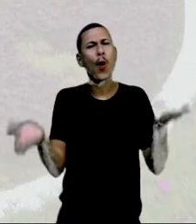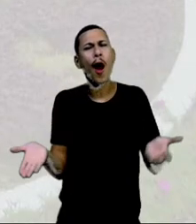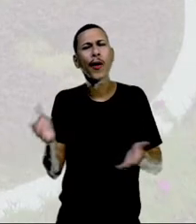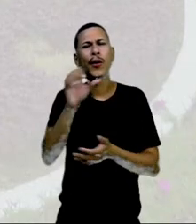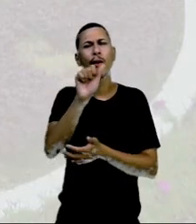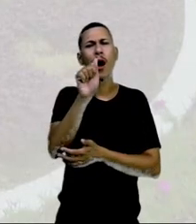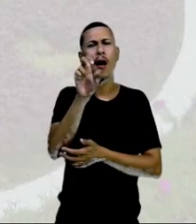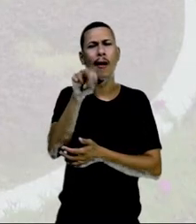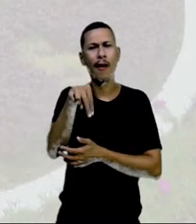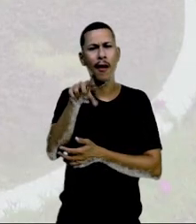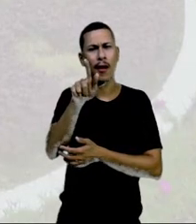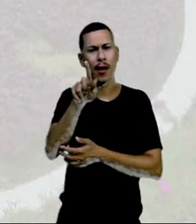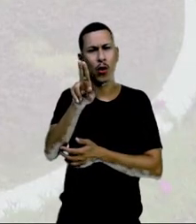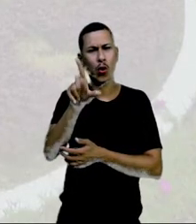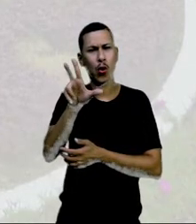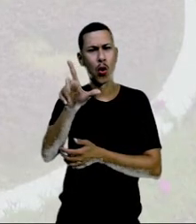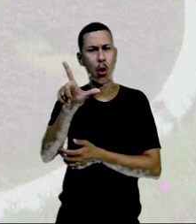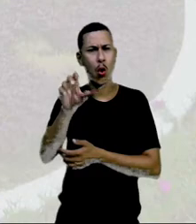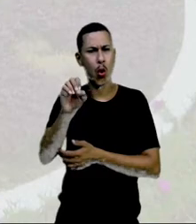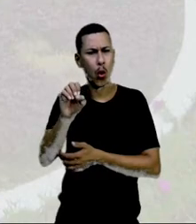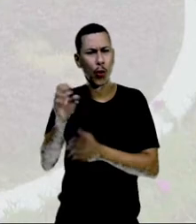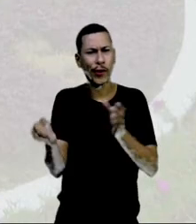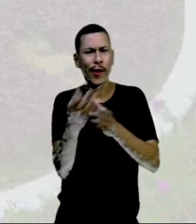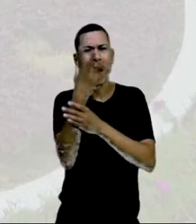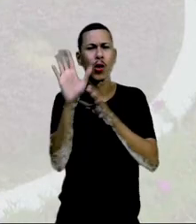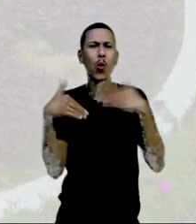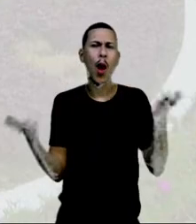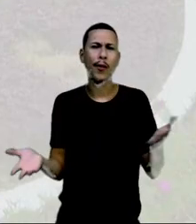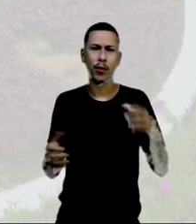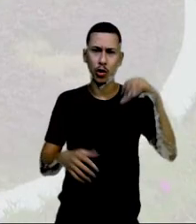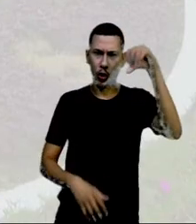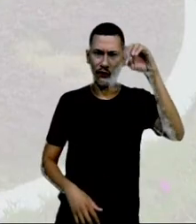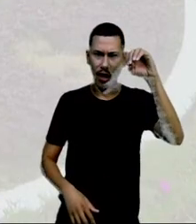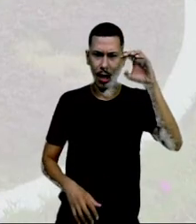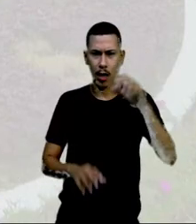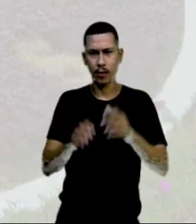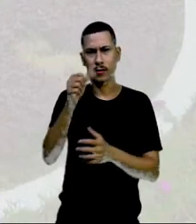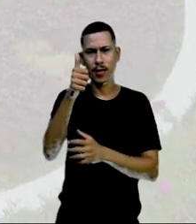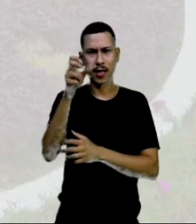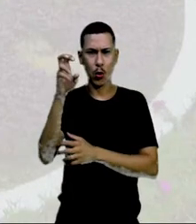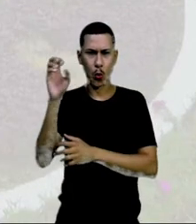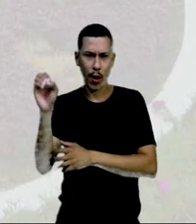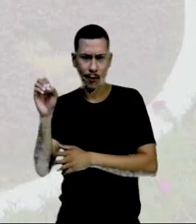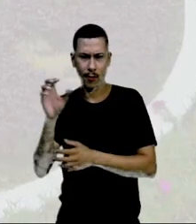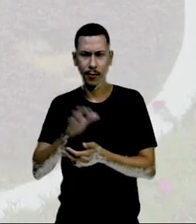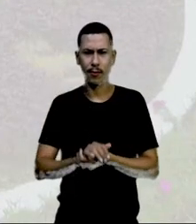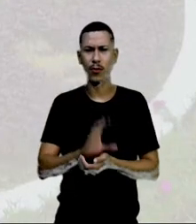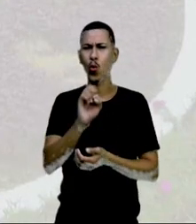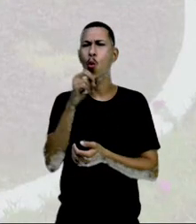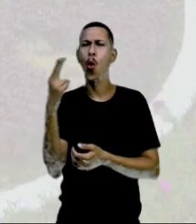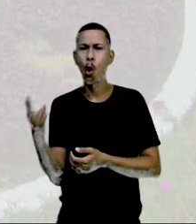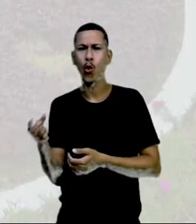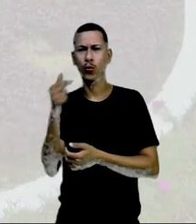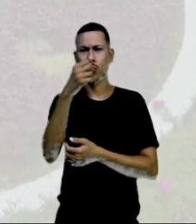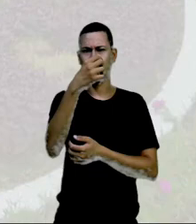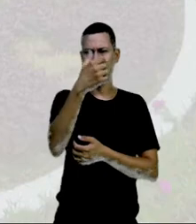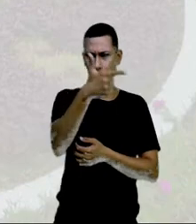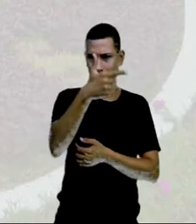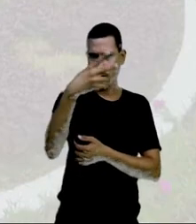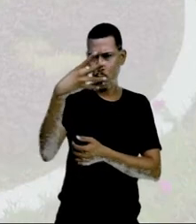foi formado? 90, 150, 180 ou 240?